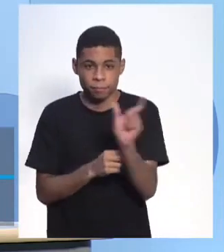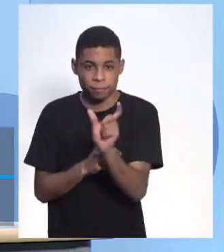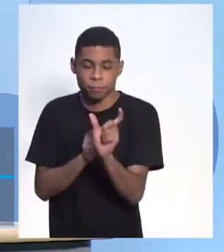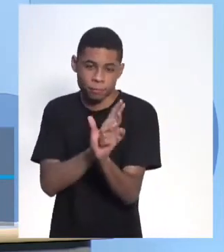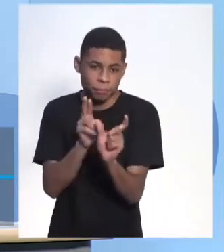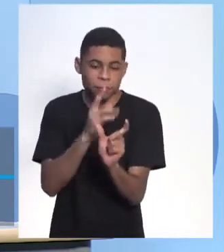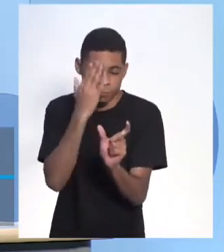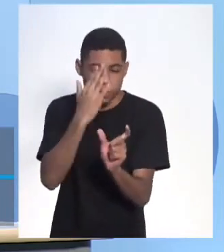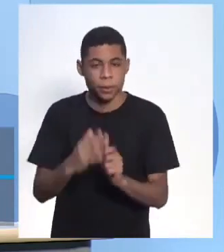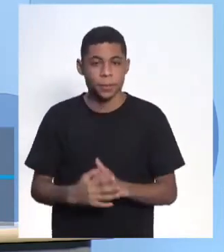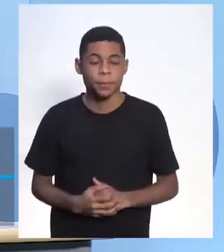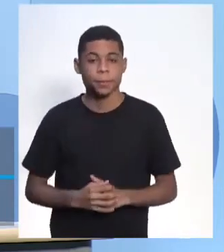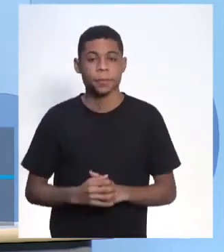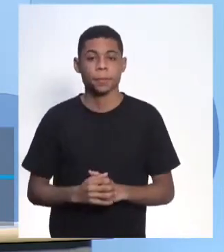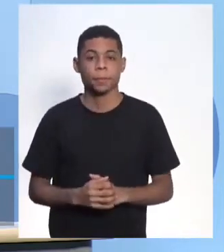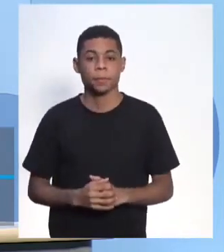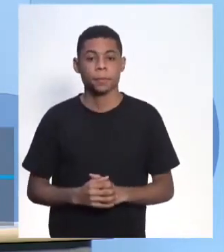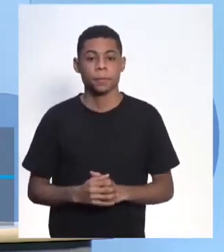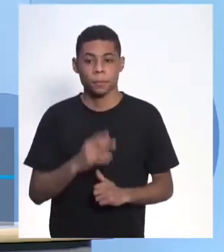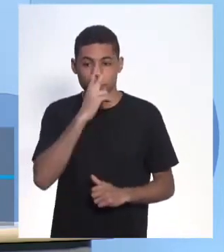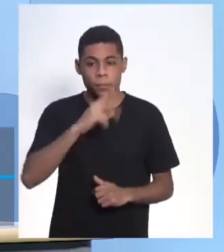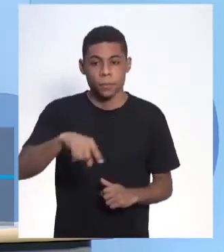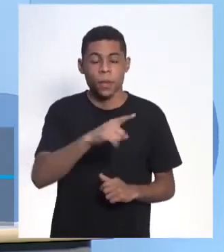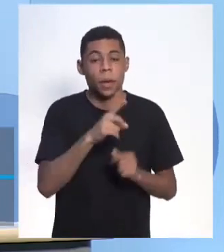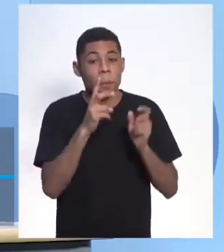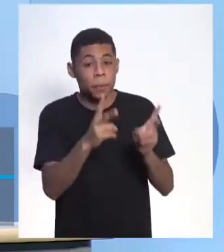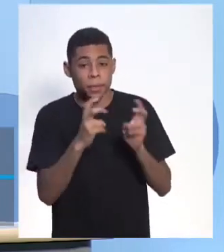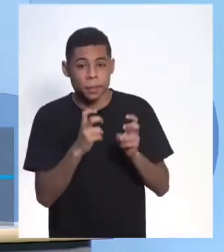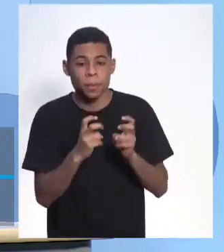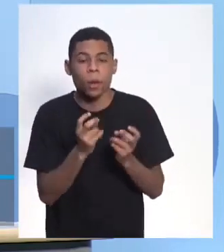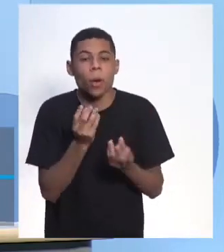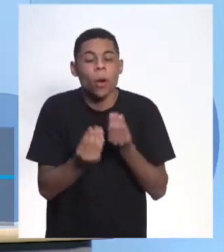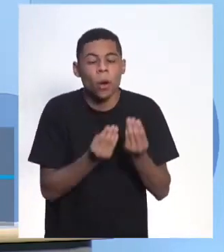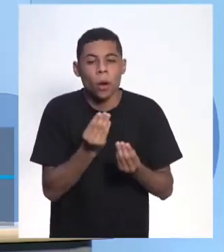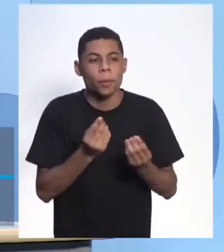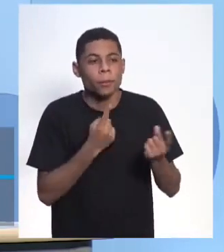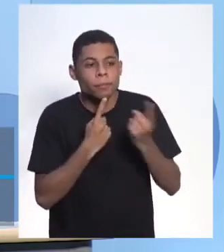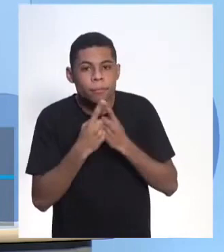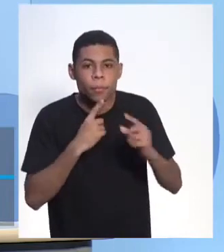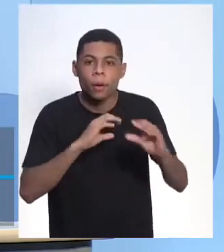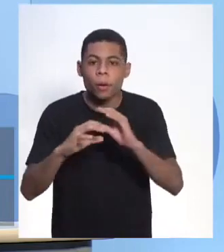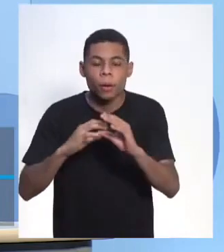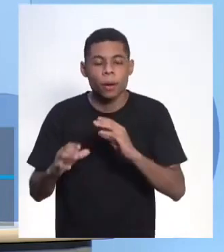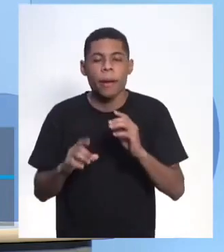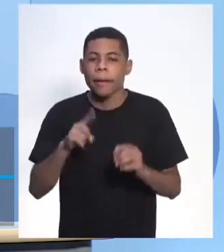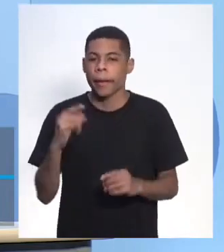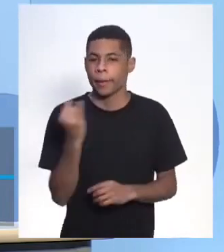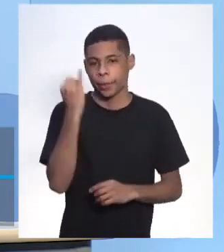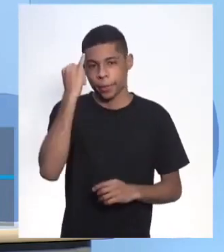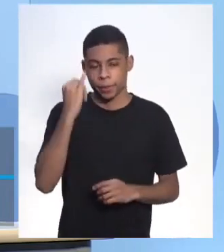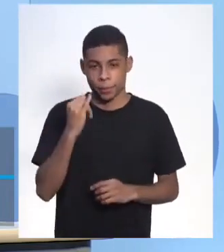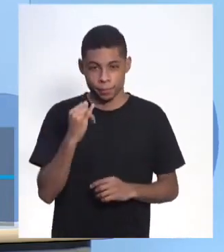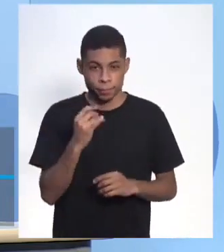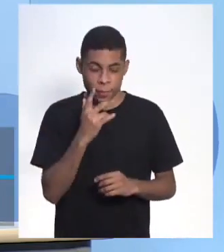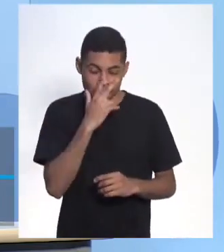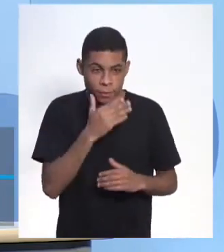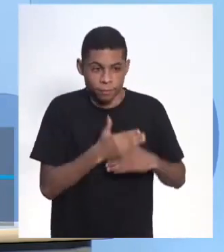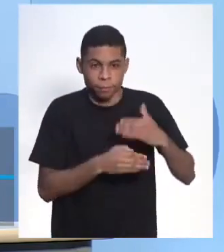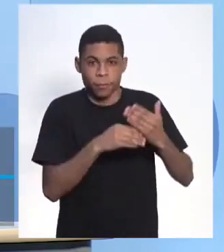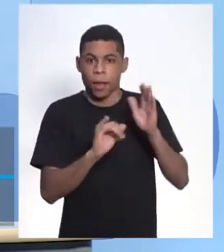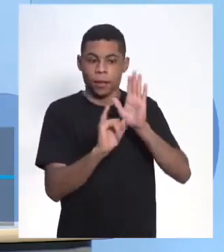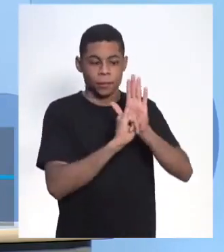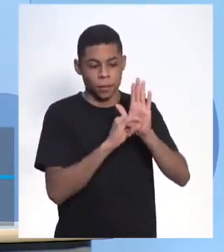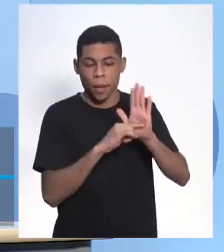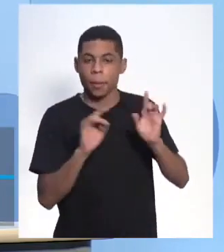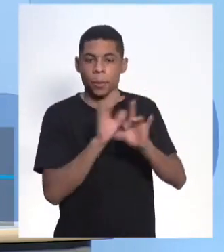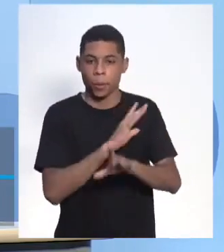trazer justamente esse ponto de atenção para a gente perceber como esse diálogo e esse reconhecimento são importantíssimos para a construção da